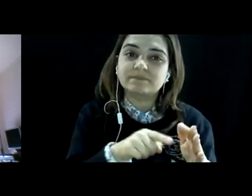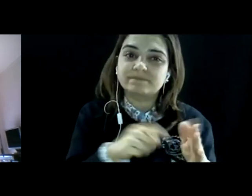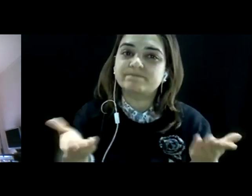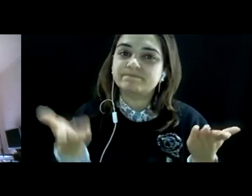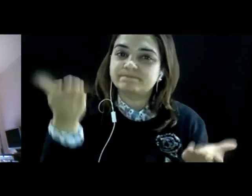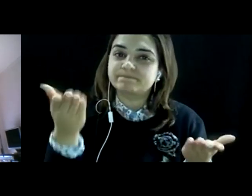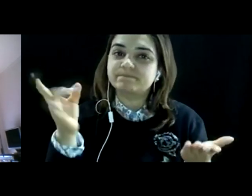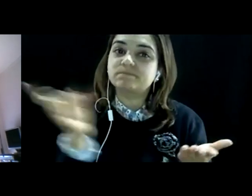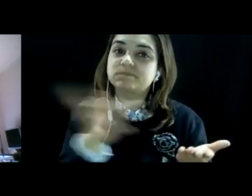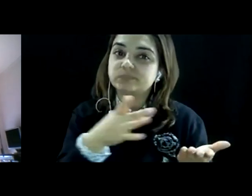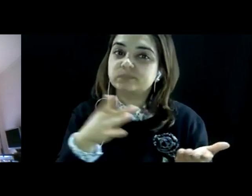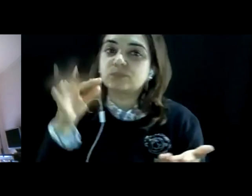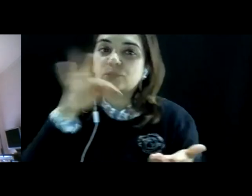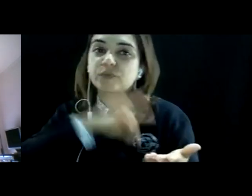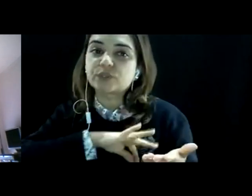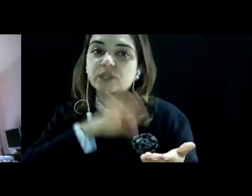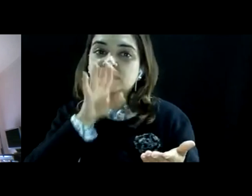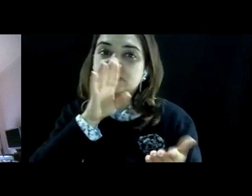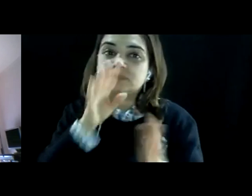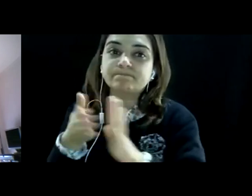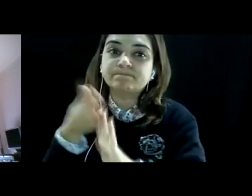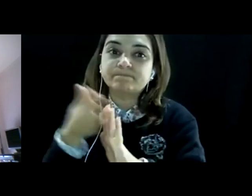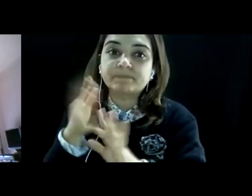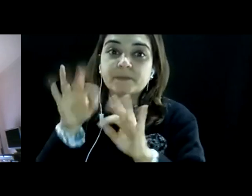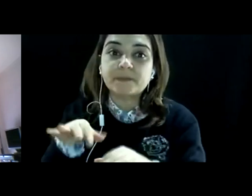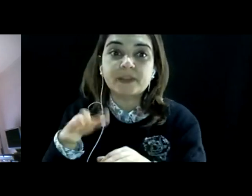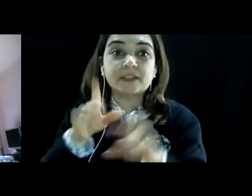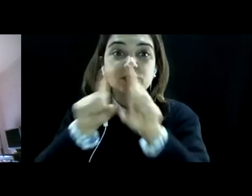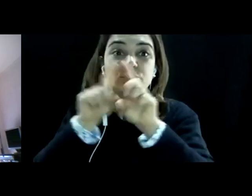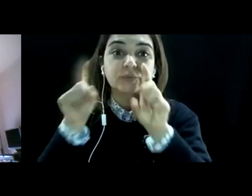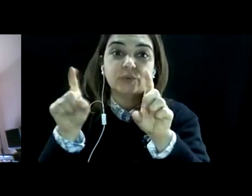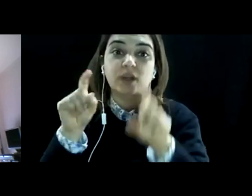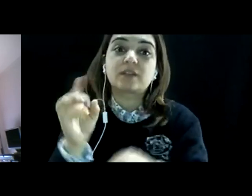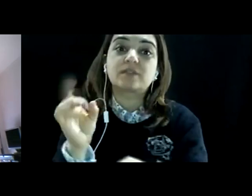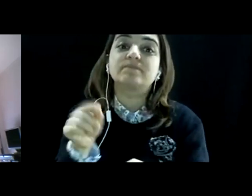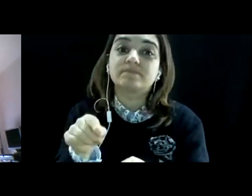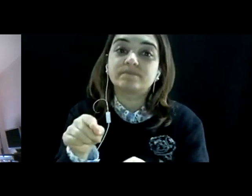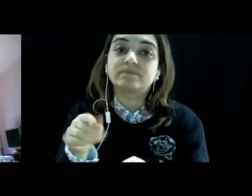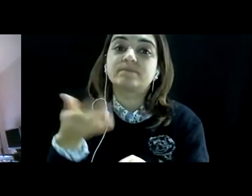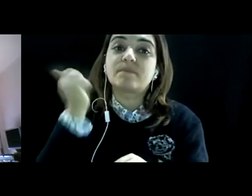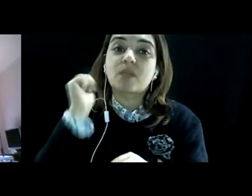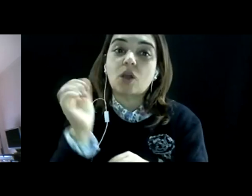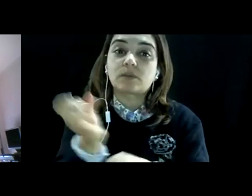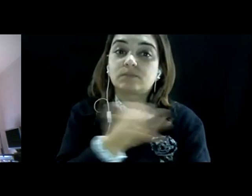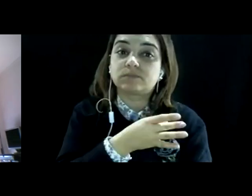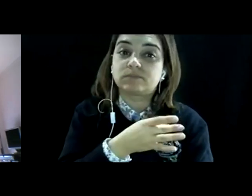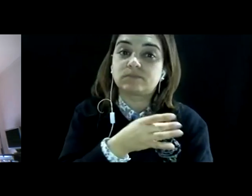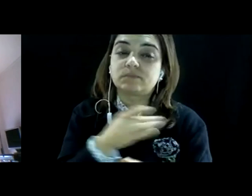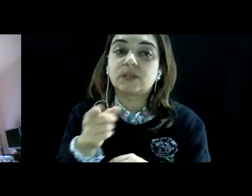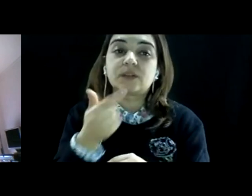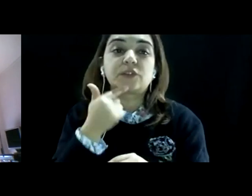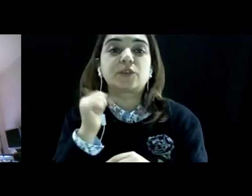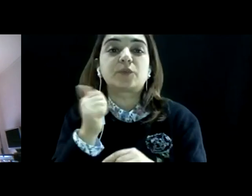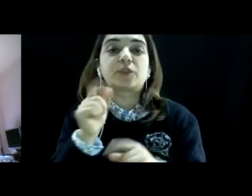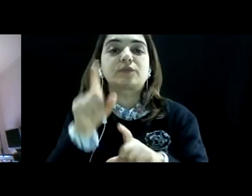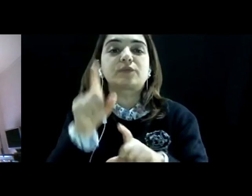funciona. E lá está, quem quer acabar com o ensino profissional também tem que colocar aqui outra coisa na mesa. Não podemos simplesmente tratar isto como uma estatística,